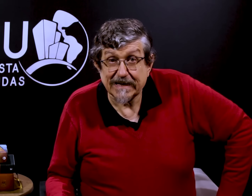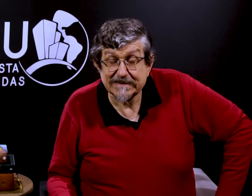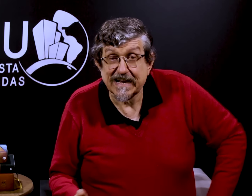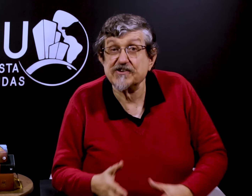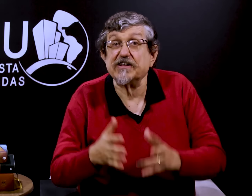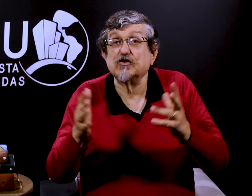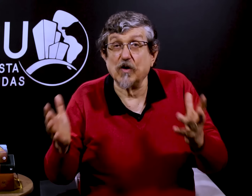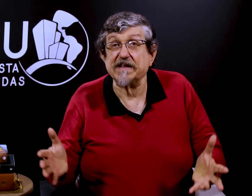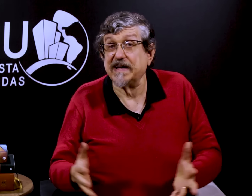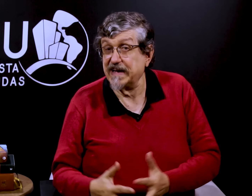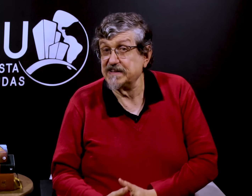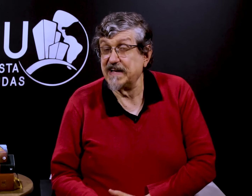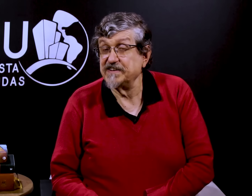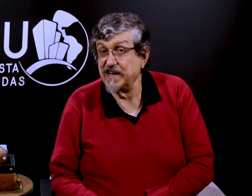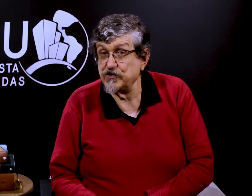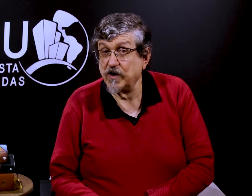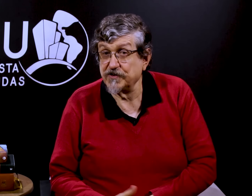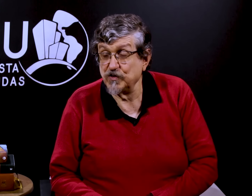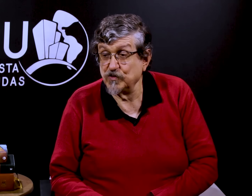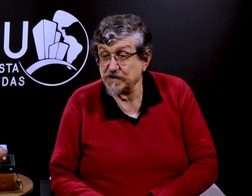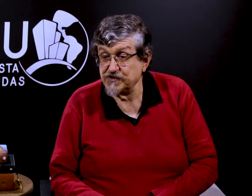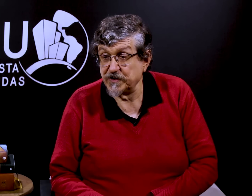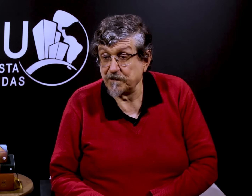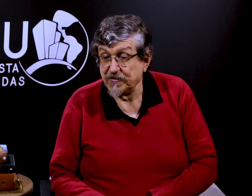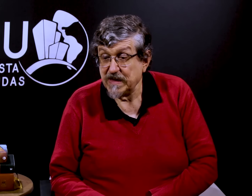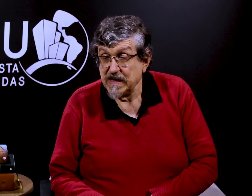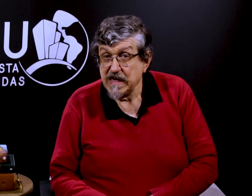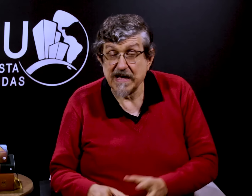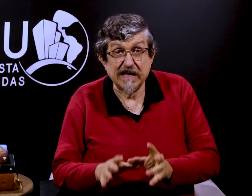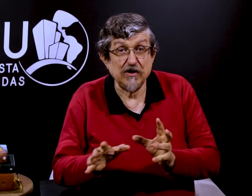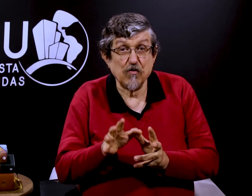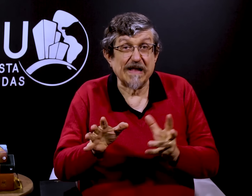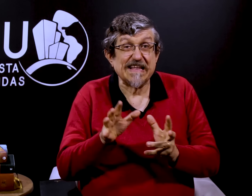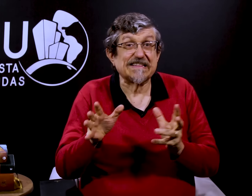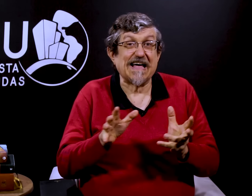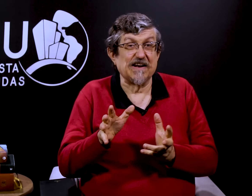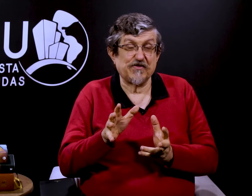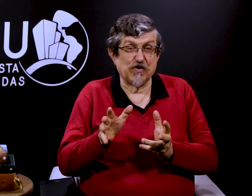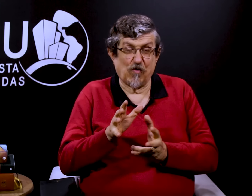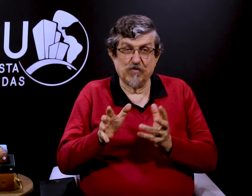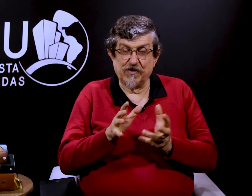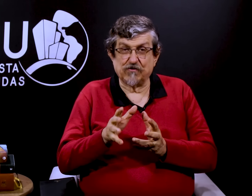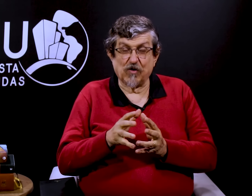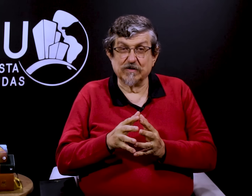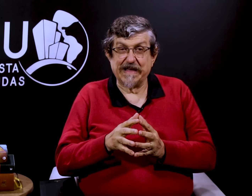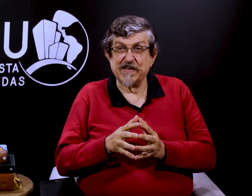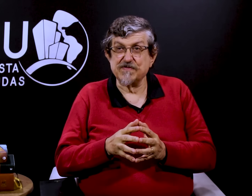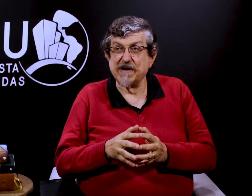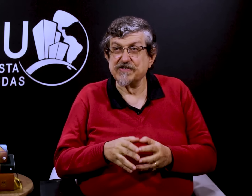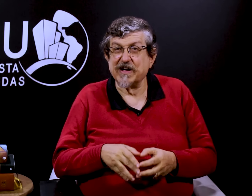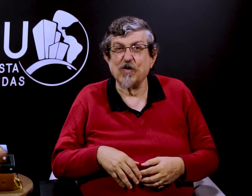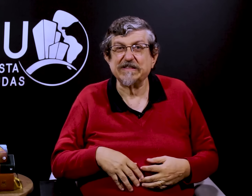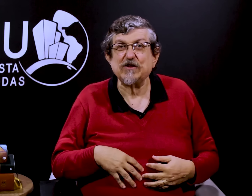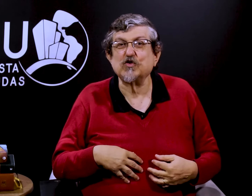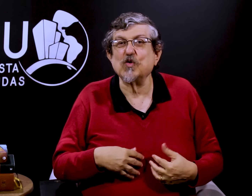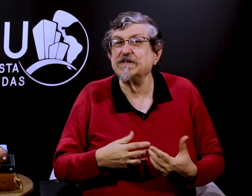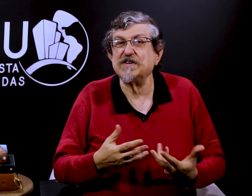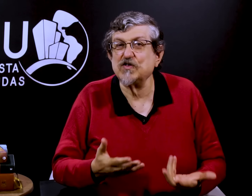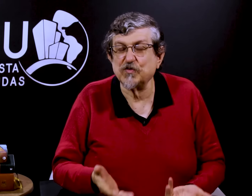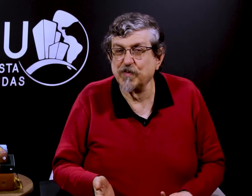na trajetória da realidade religiosa do mundo antigo. E aqui não há detalhes de como isso acontece, mas Jacó